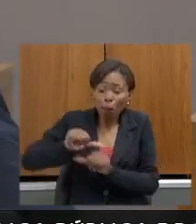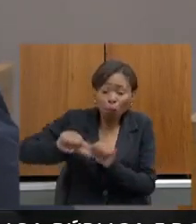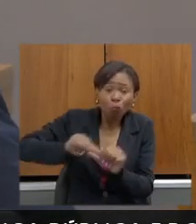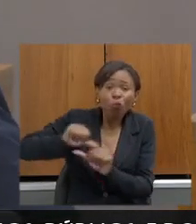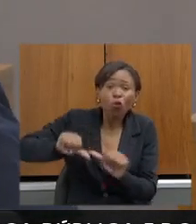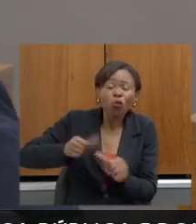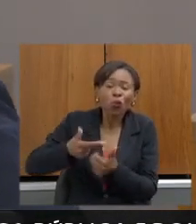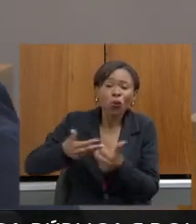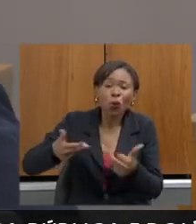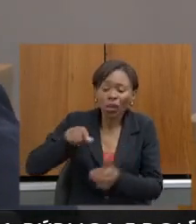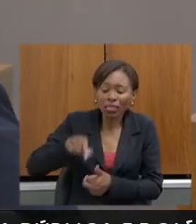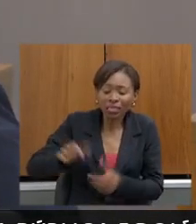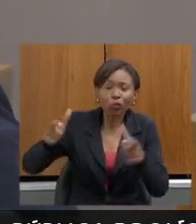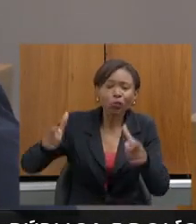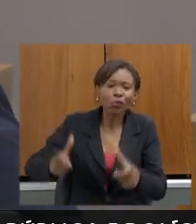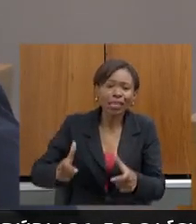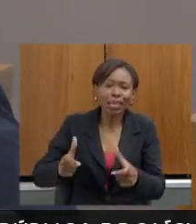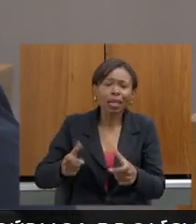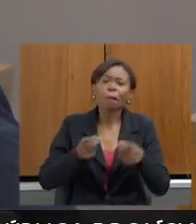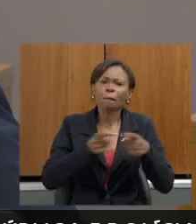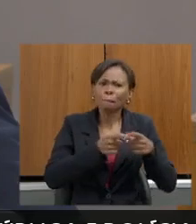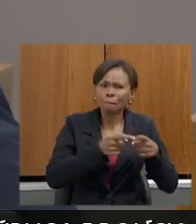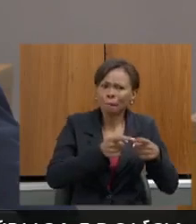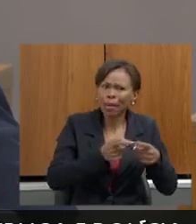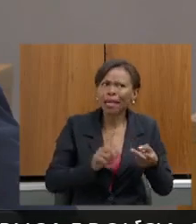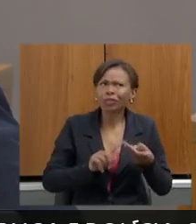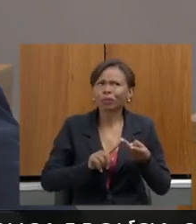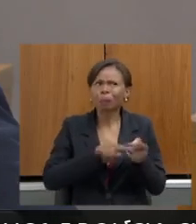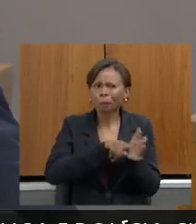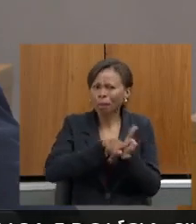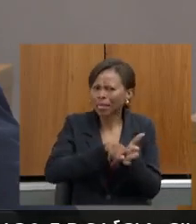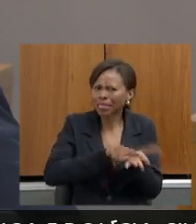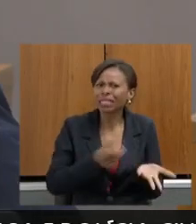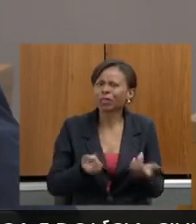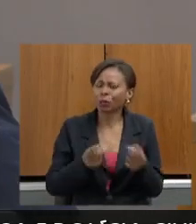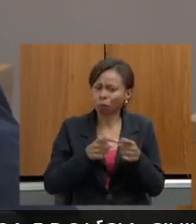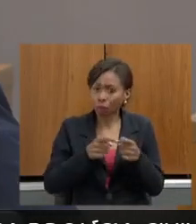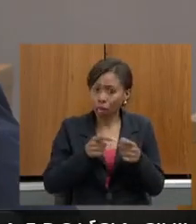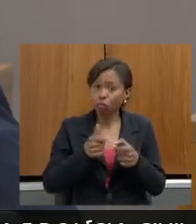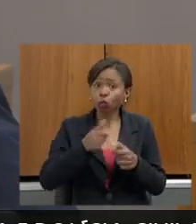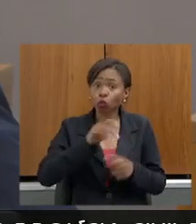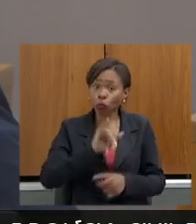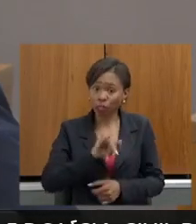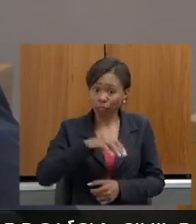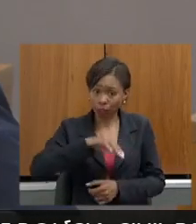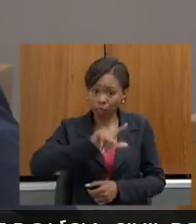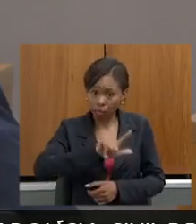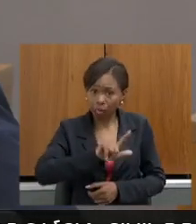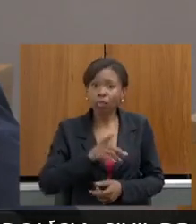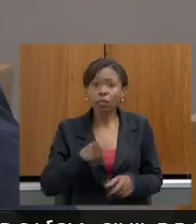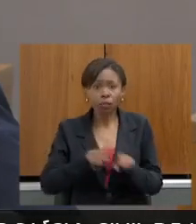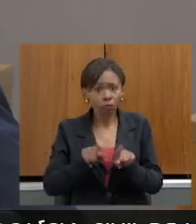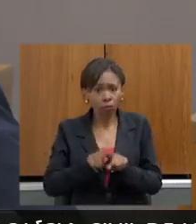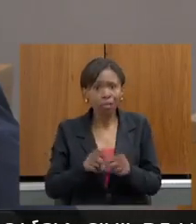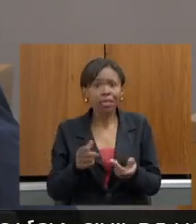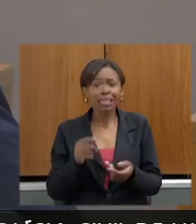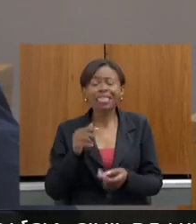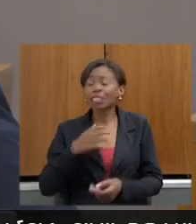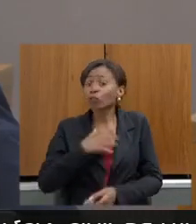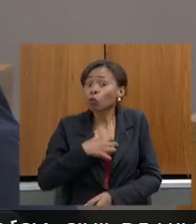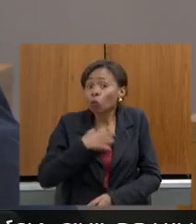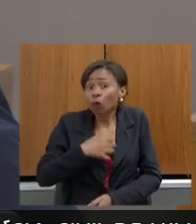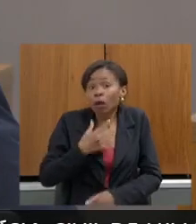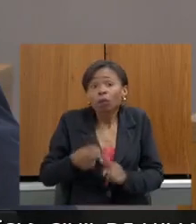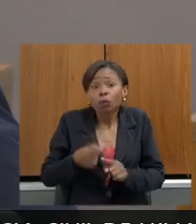perigos fala do médico Legista fica uma raiva também né Eu acho tão fundamental todos aqueles que